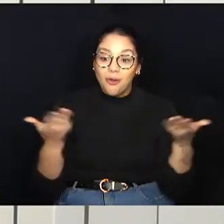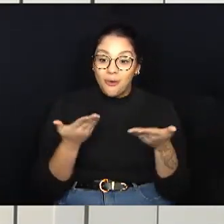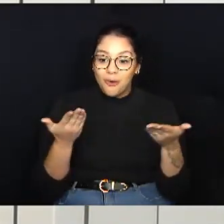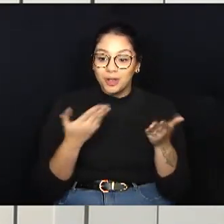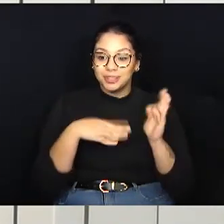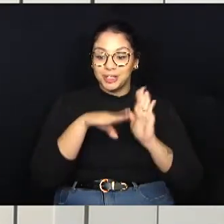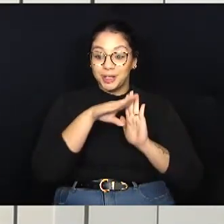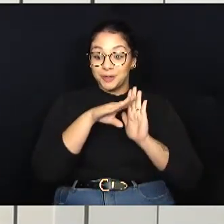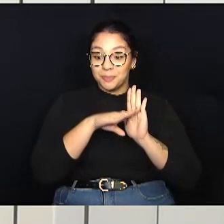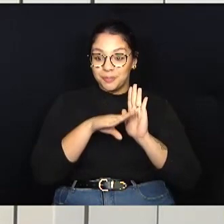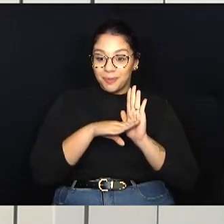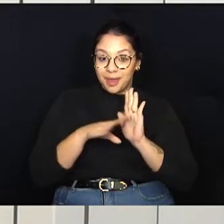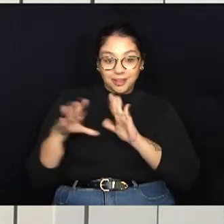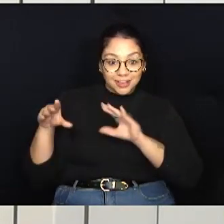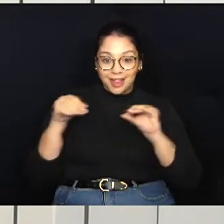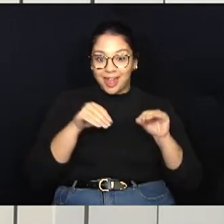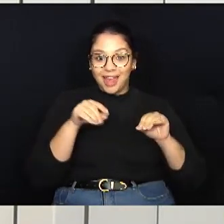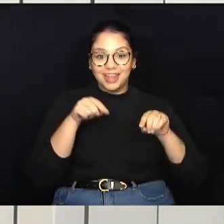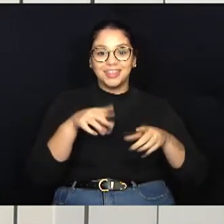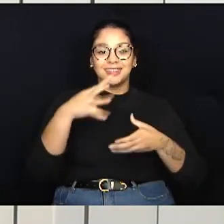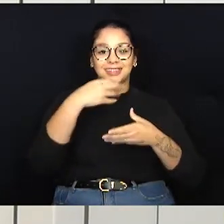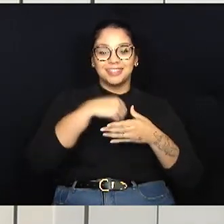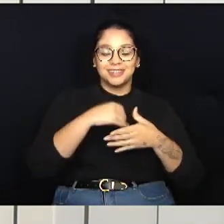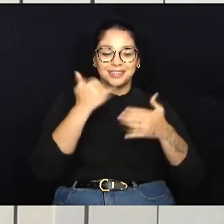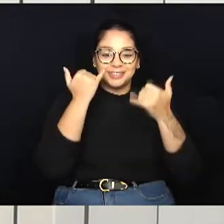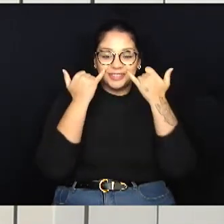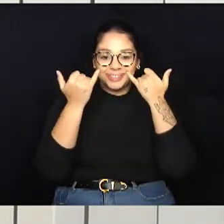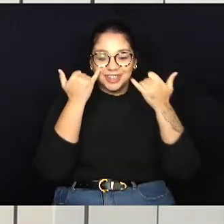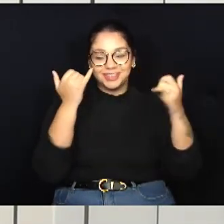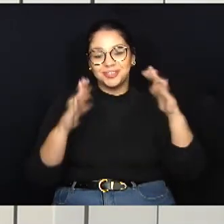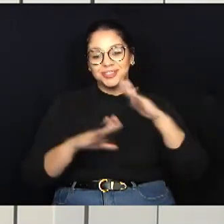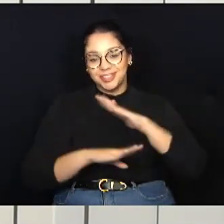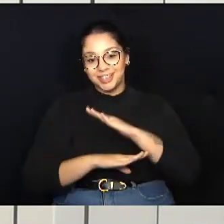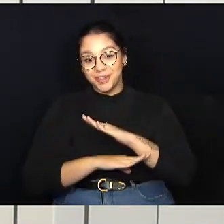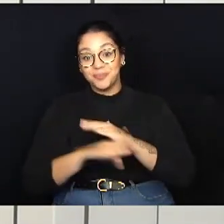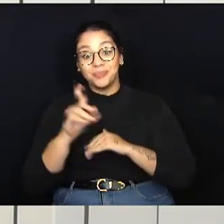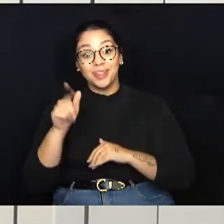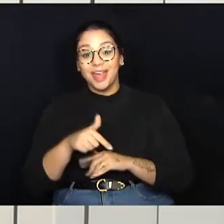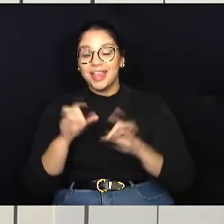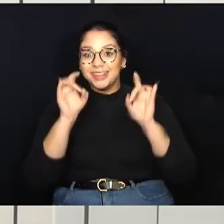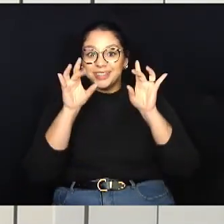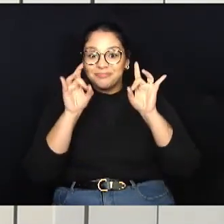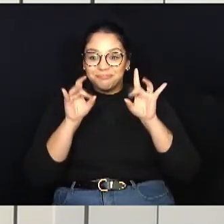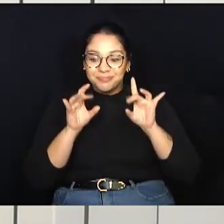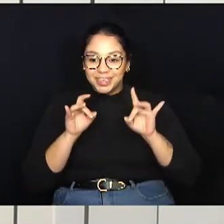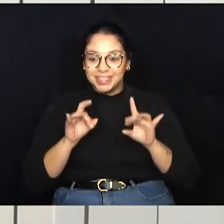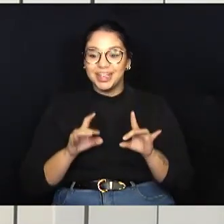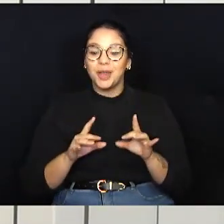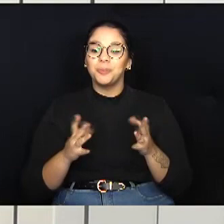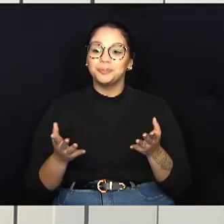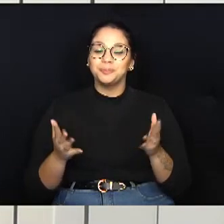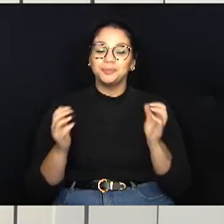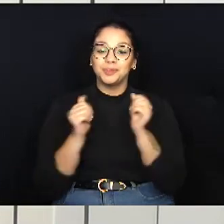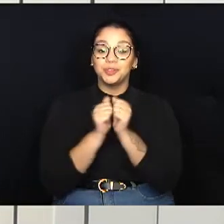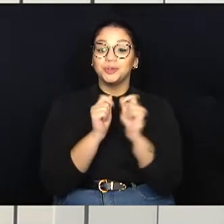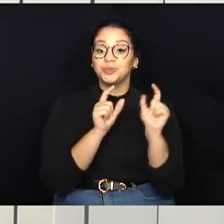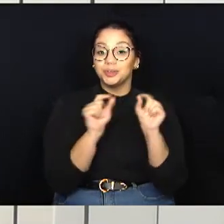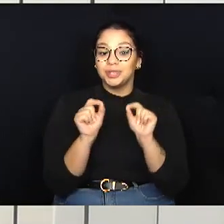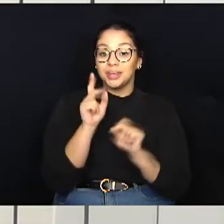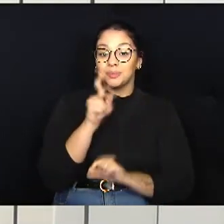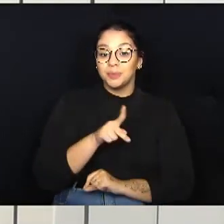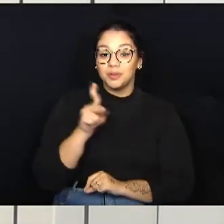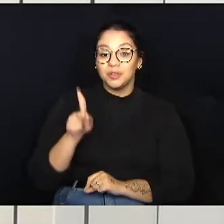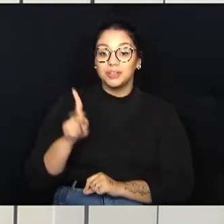Pauta veio para cá, dentro do nosso jornal Câmara Notícia, é uma edição especial com o vereador